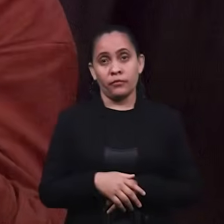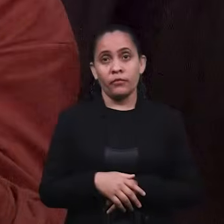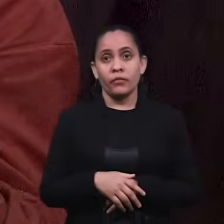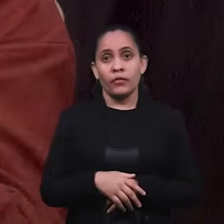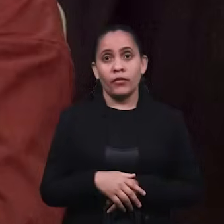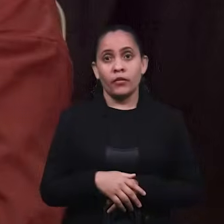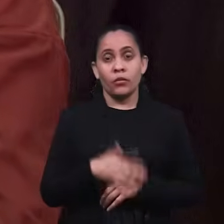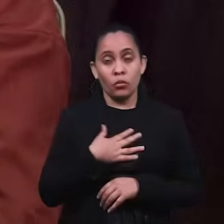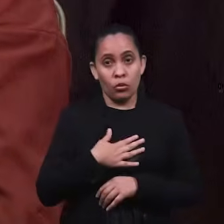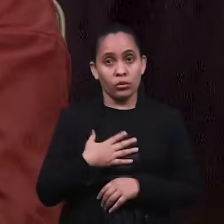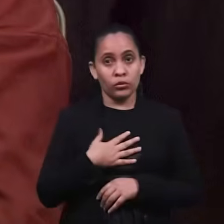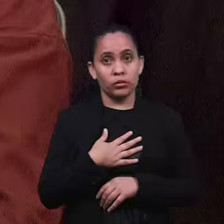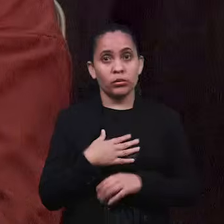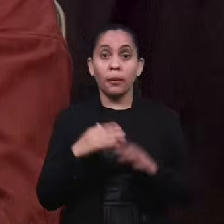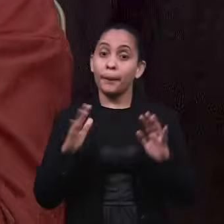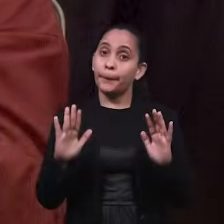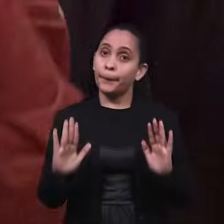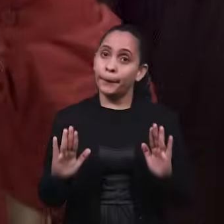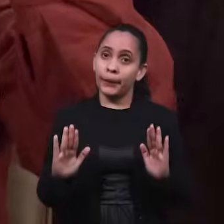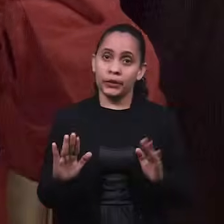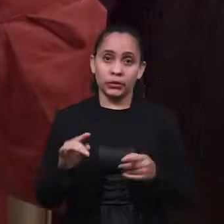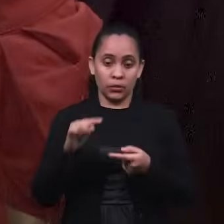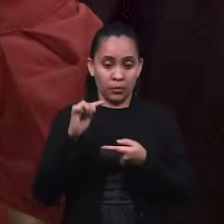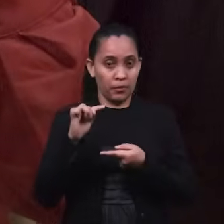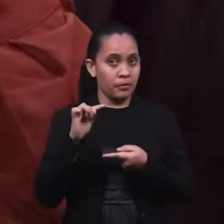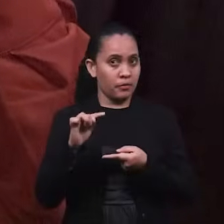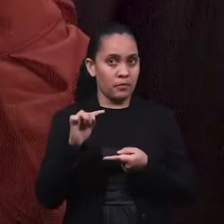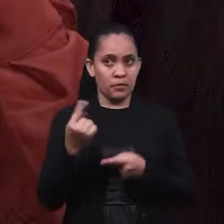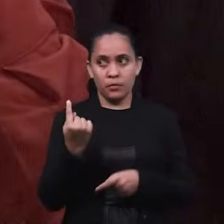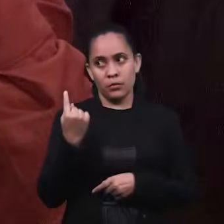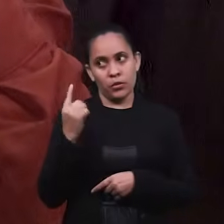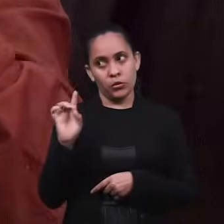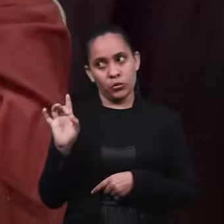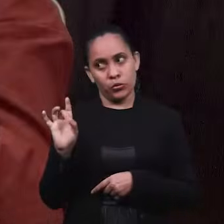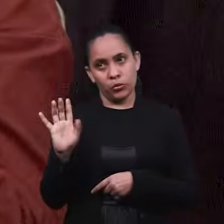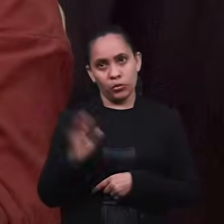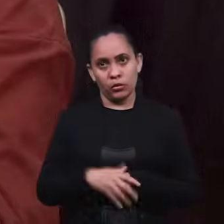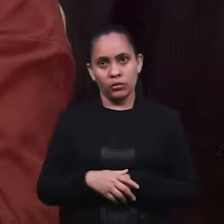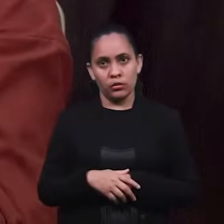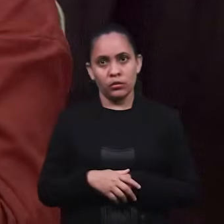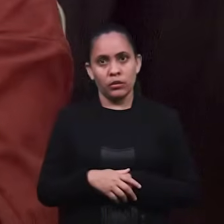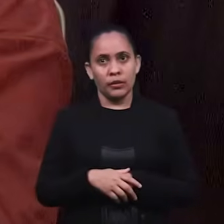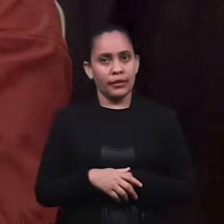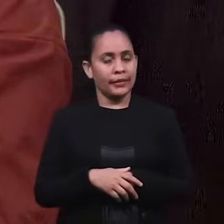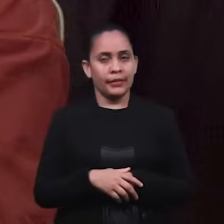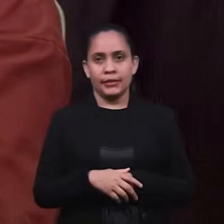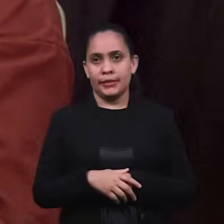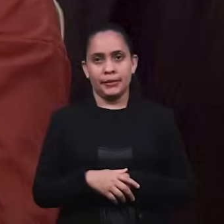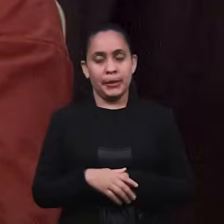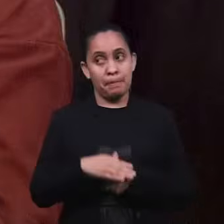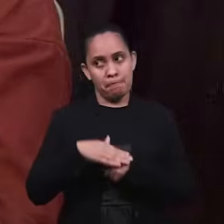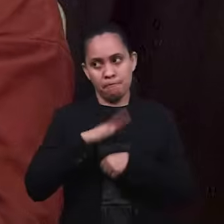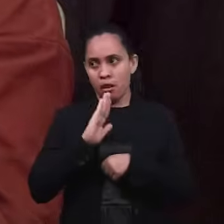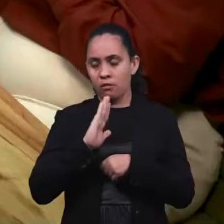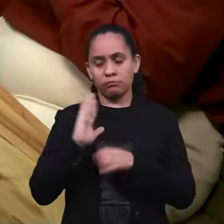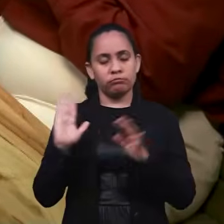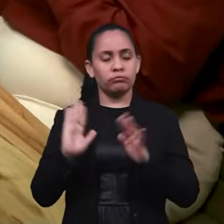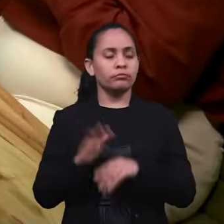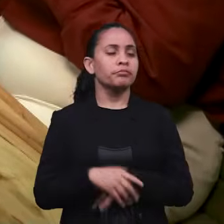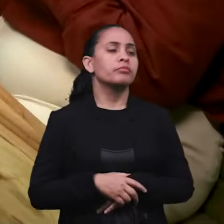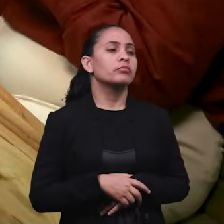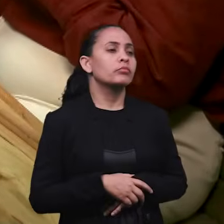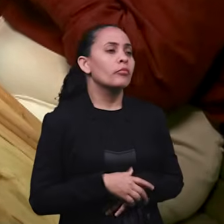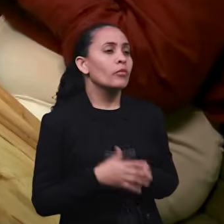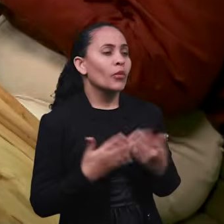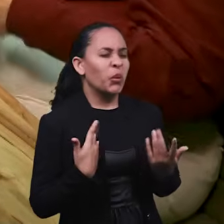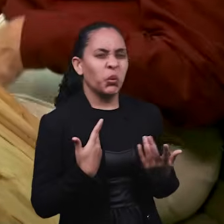muito kombucha, né? Só que, no máximo, uma garrafa por dia. Não, na verdade, nada mais do que isso. Tudo